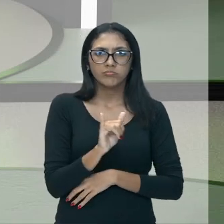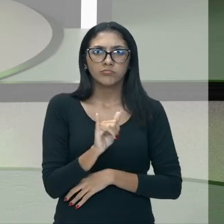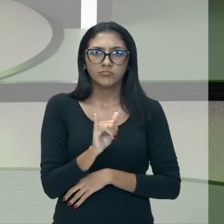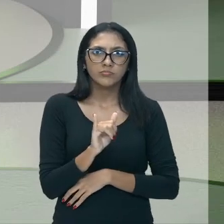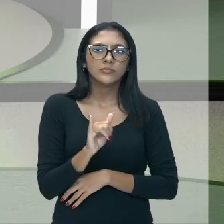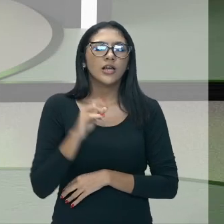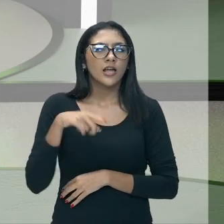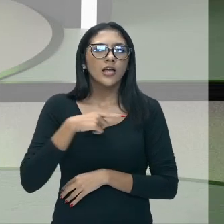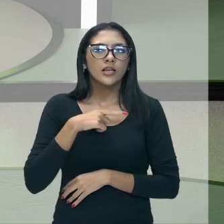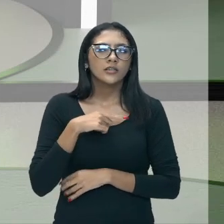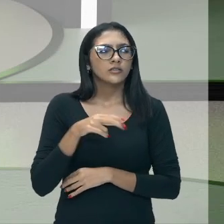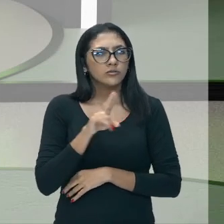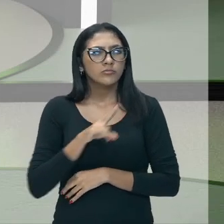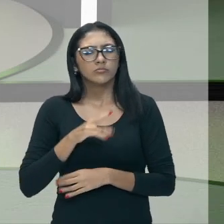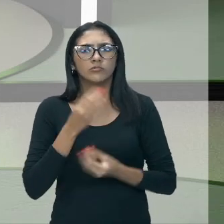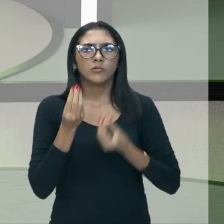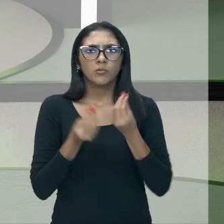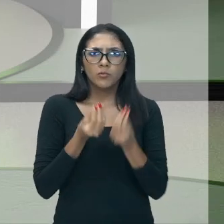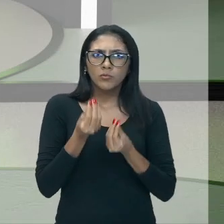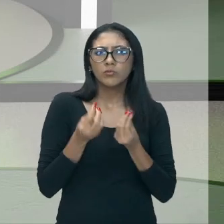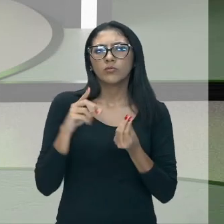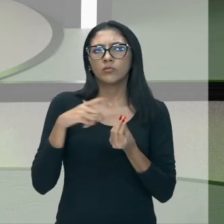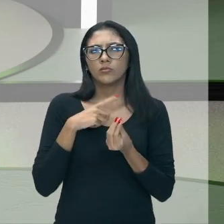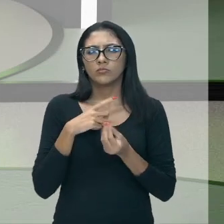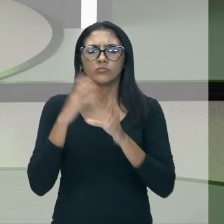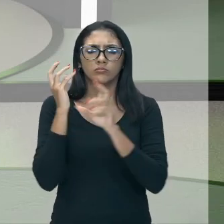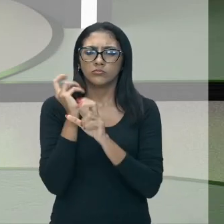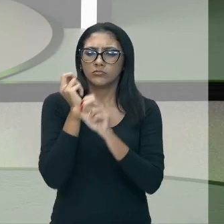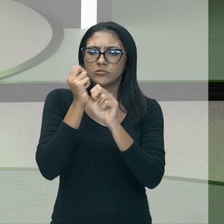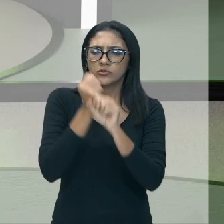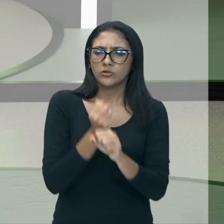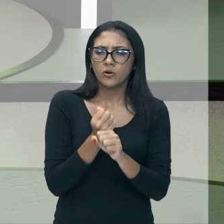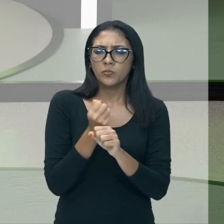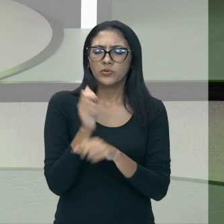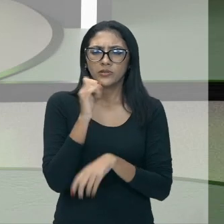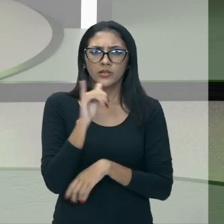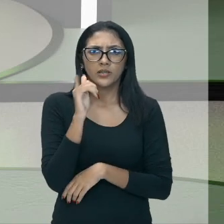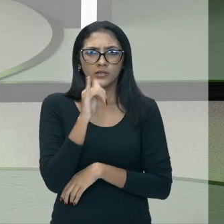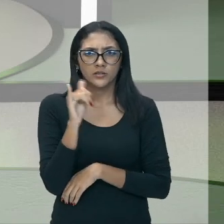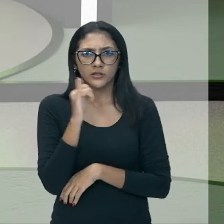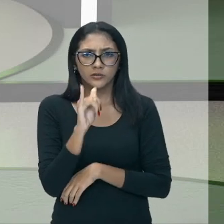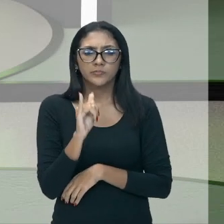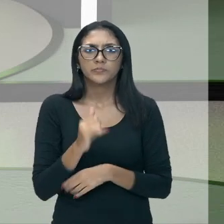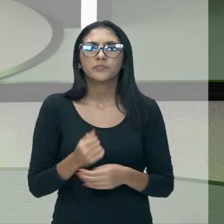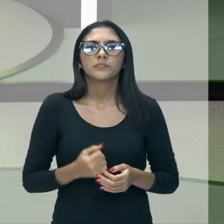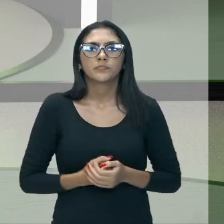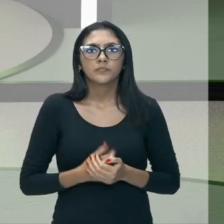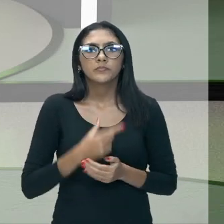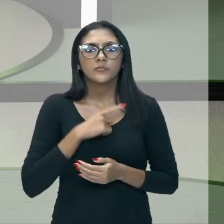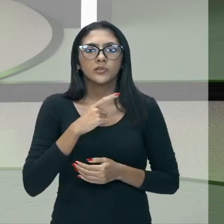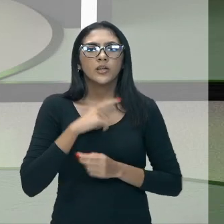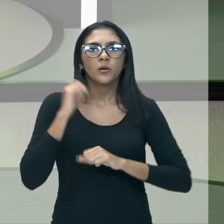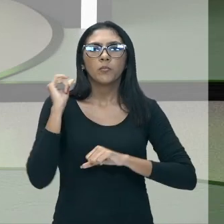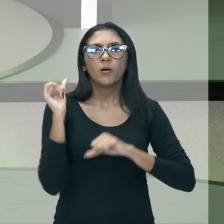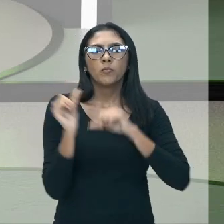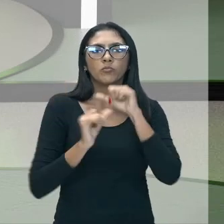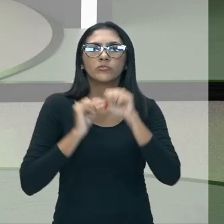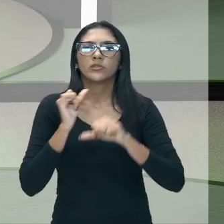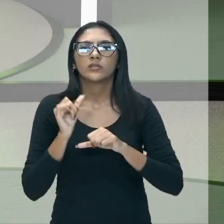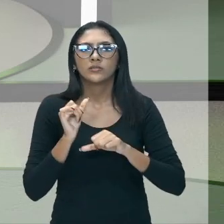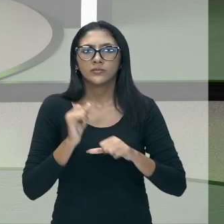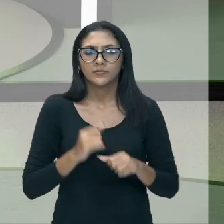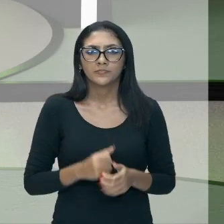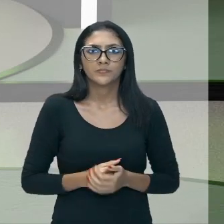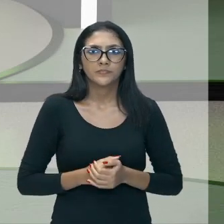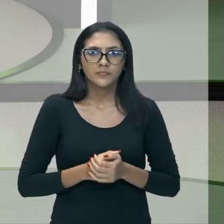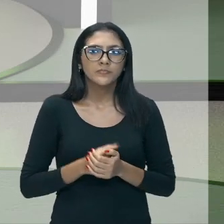vez que eu falar de como funciona o consumo de energia elétrica, eu tenho uma transformação, principalmente, que